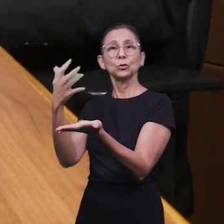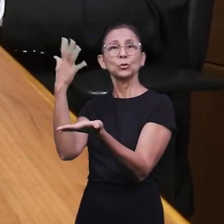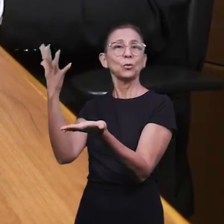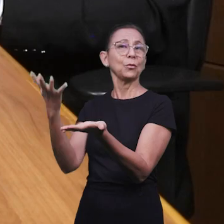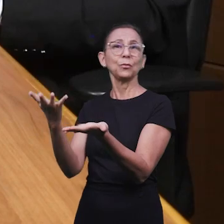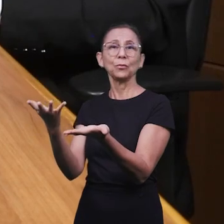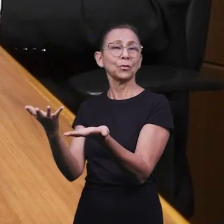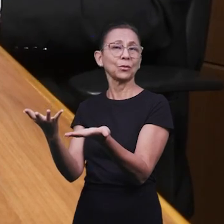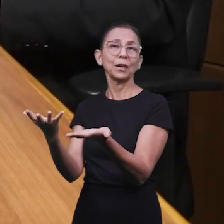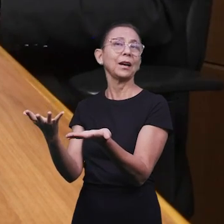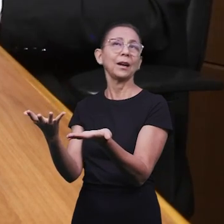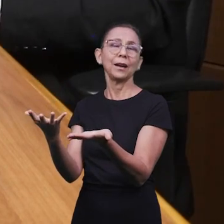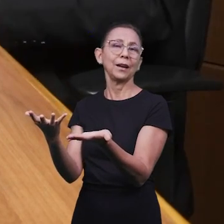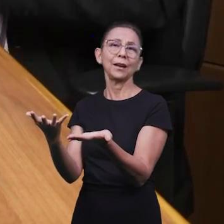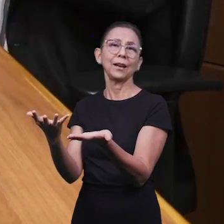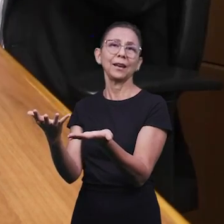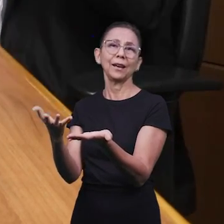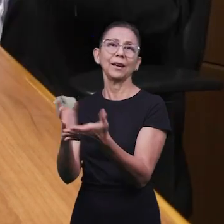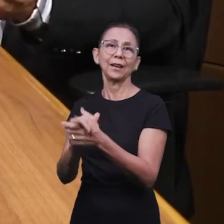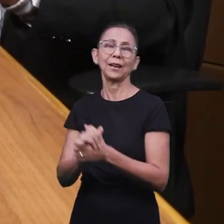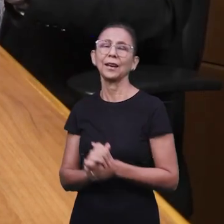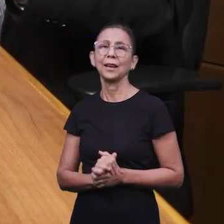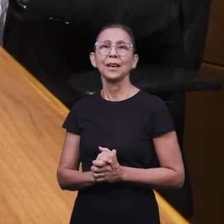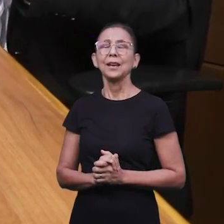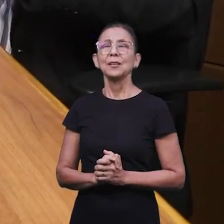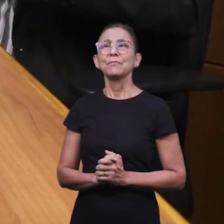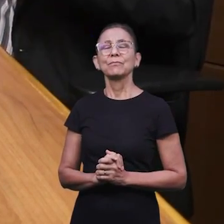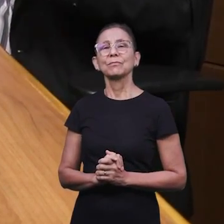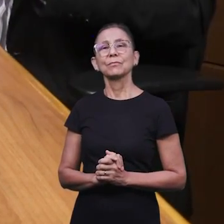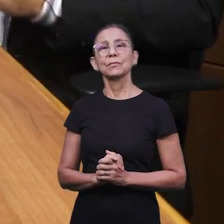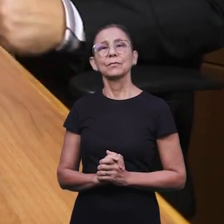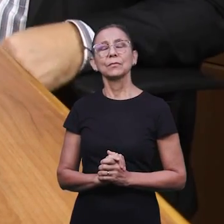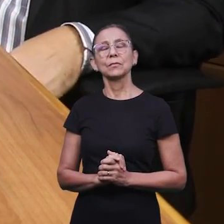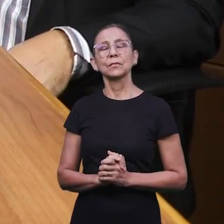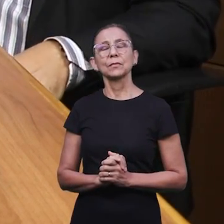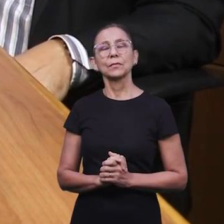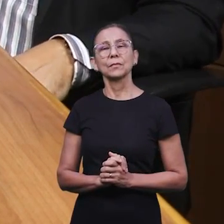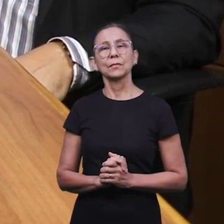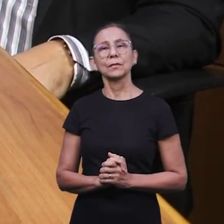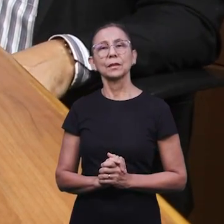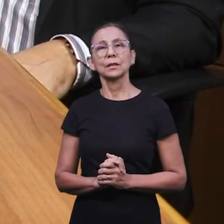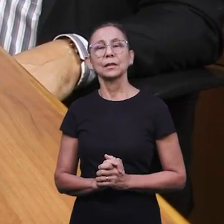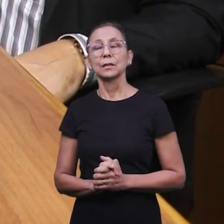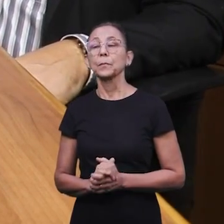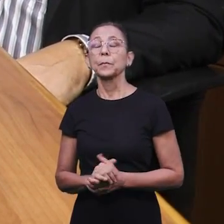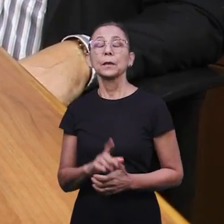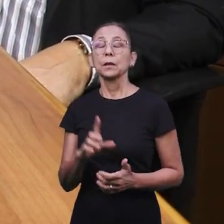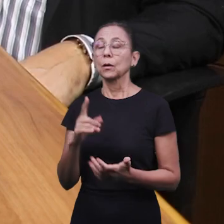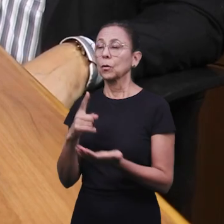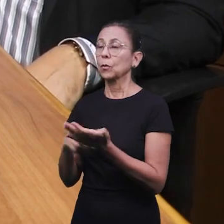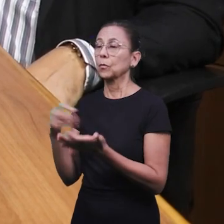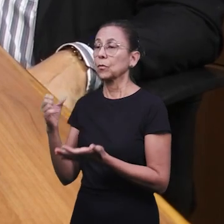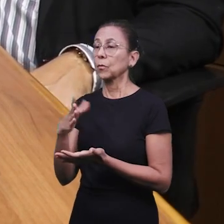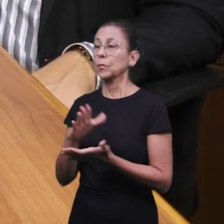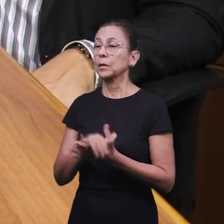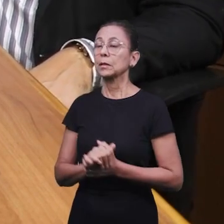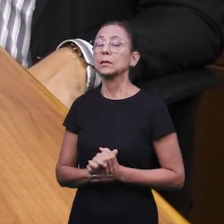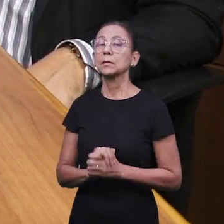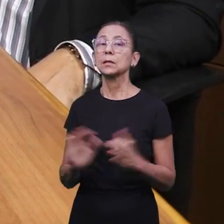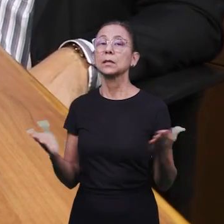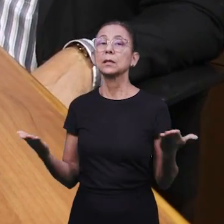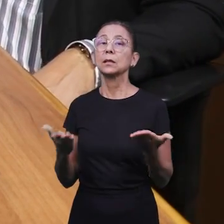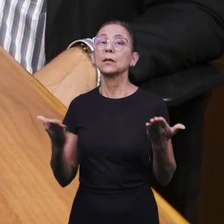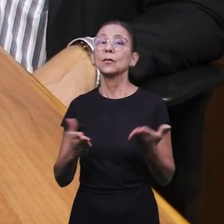novo compromisso, é uma nova perspectiva. E não só dizer um novo compromisso, mas um novo destino. Um